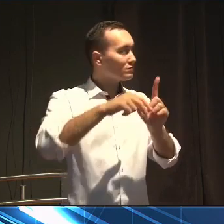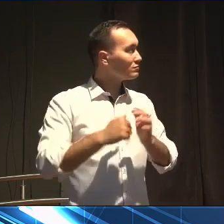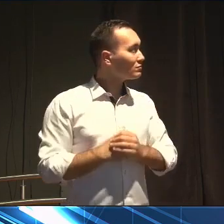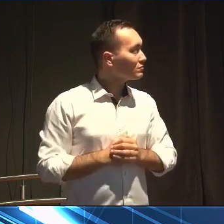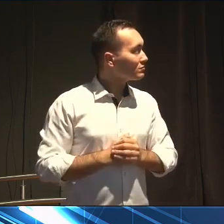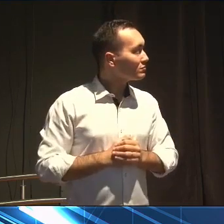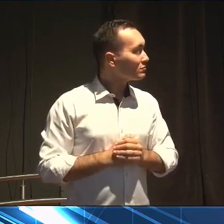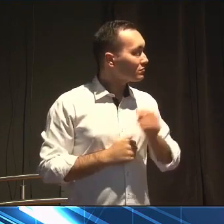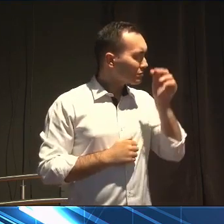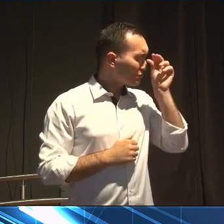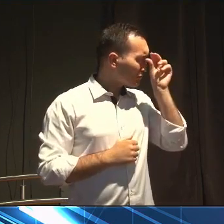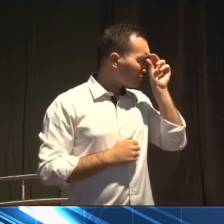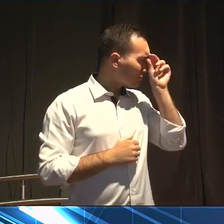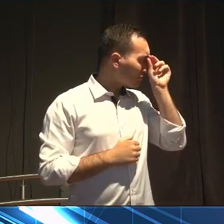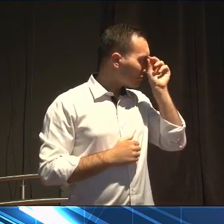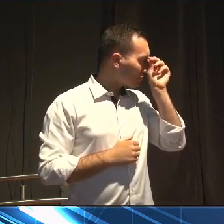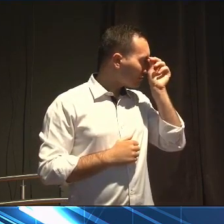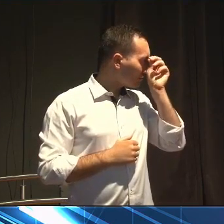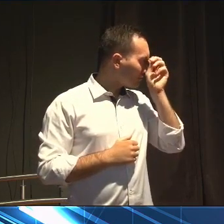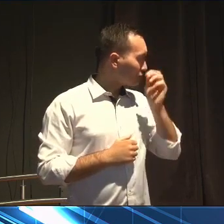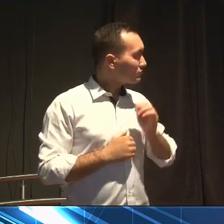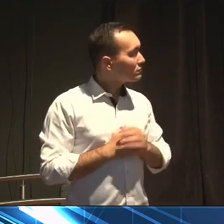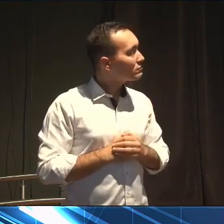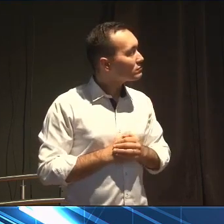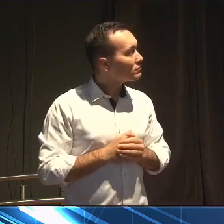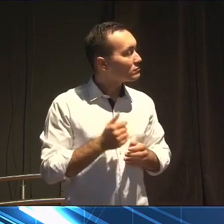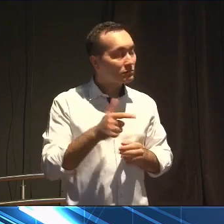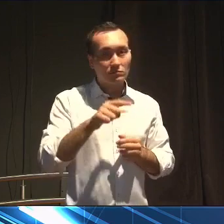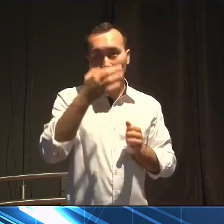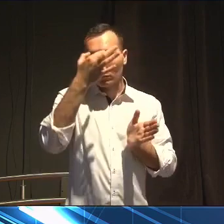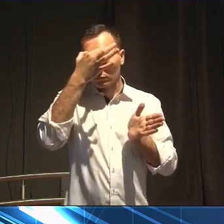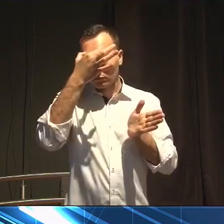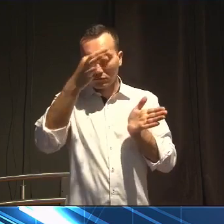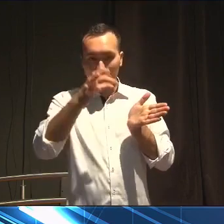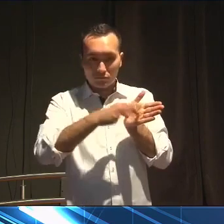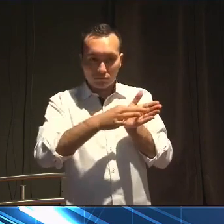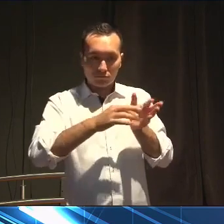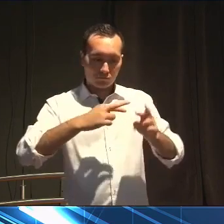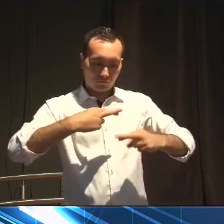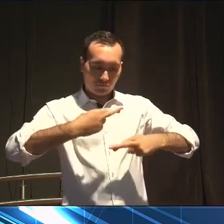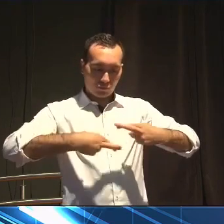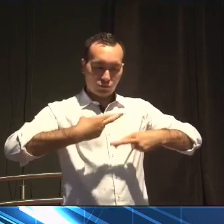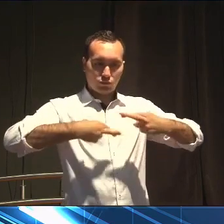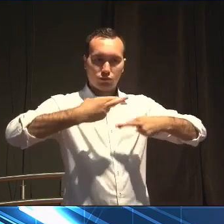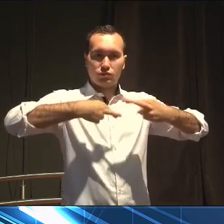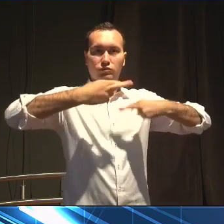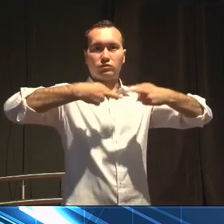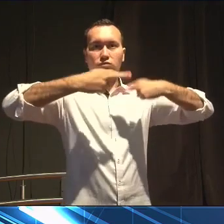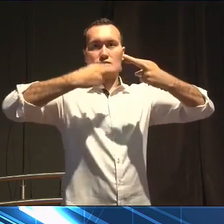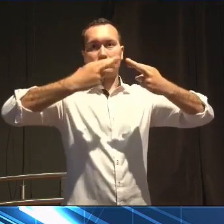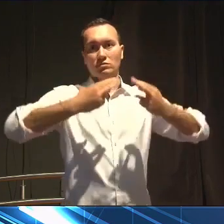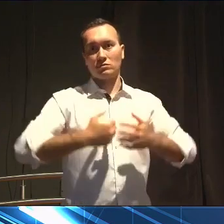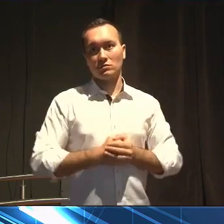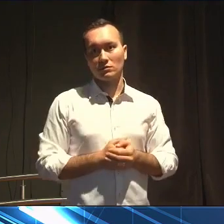específico. E depois a revolução de IA. Cada vez mais a gente